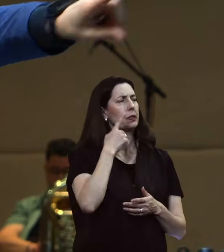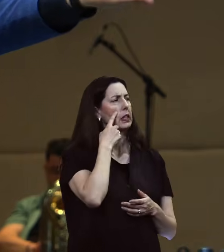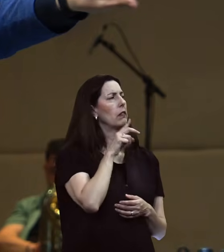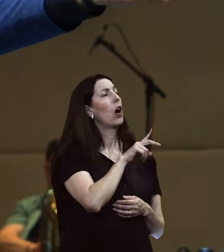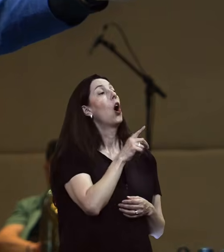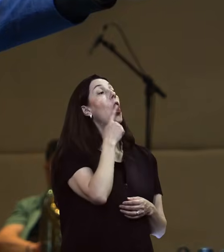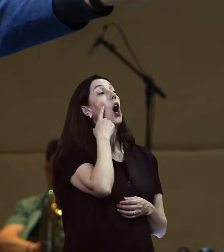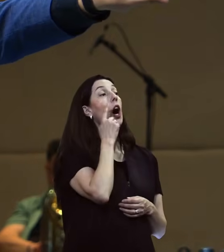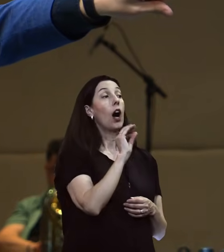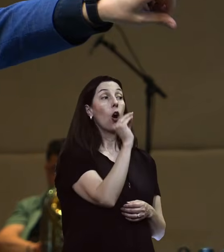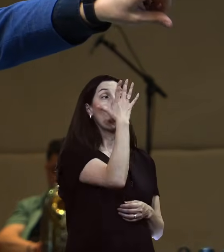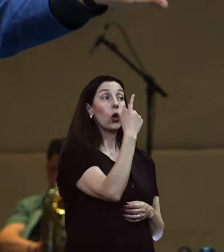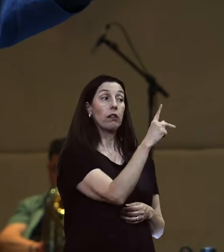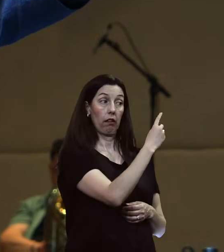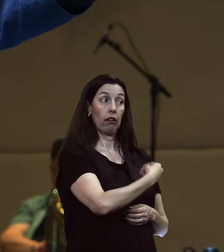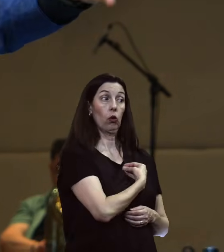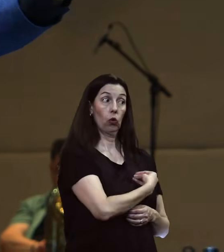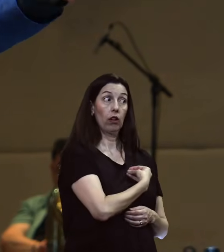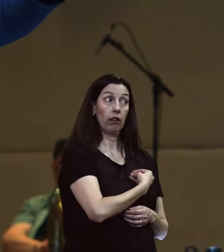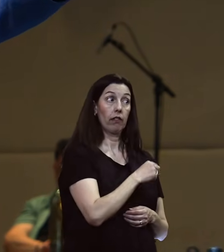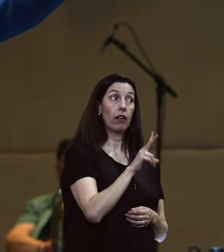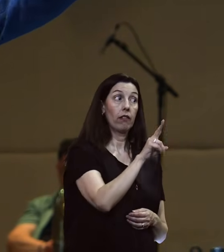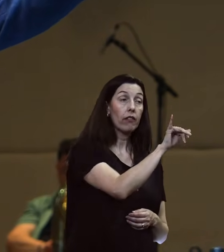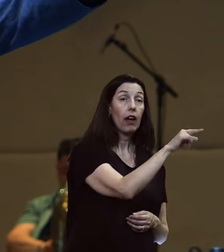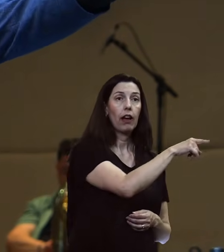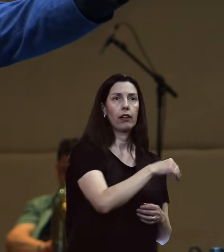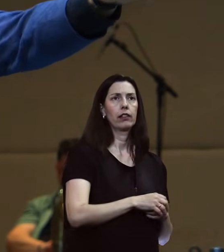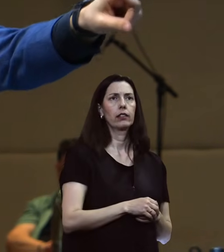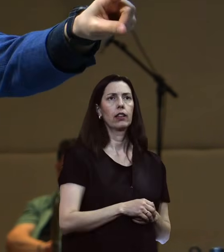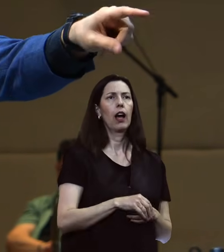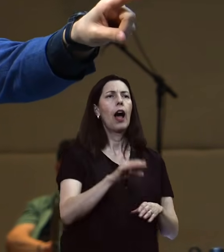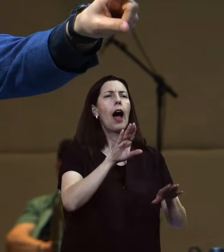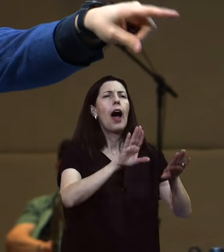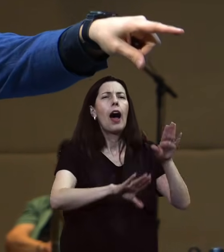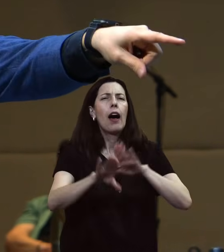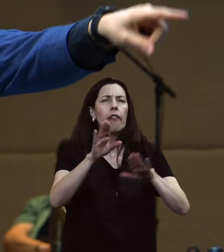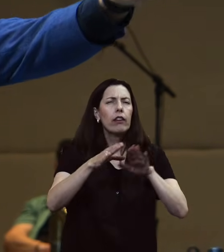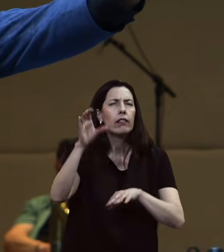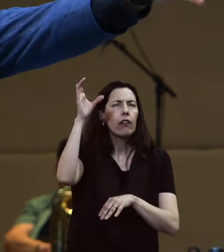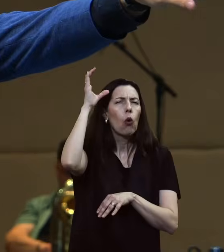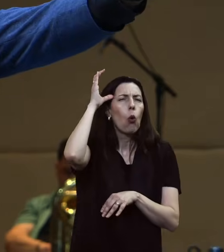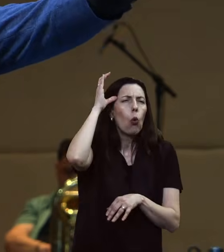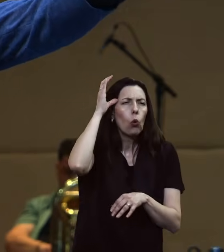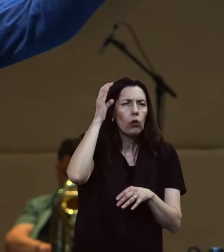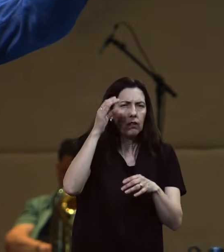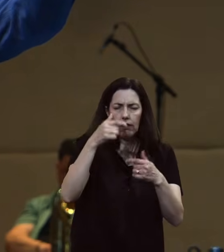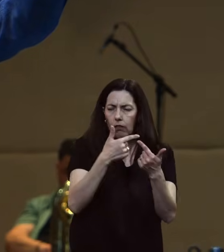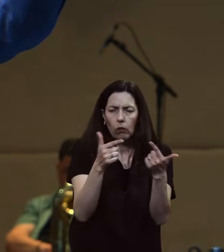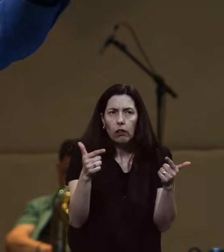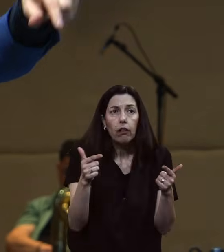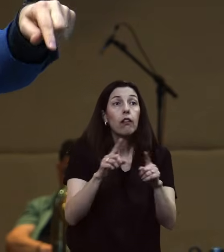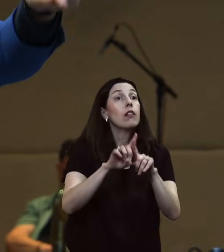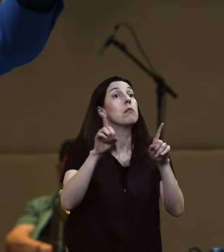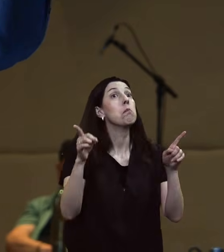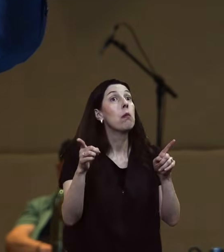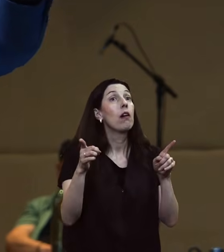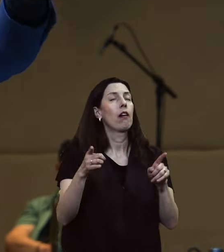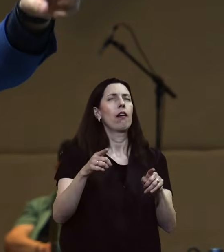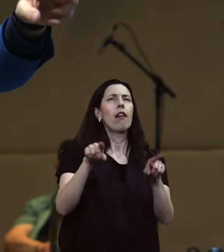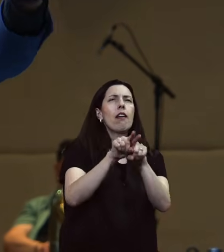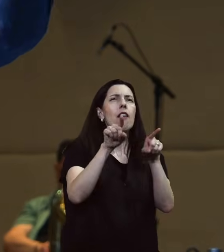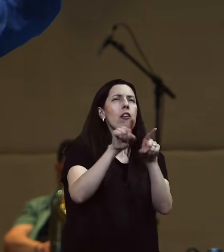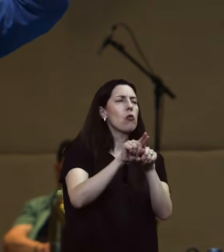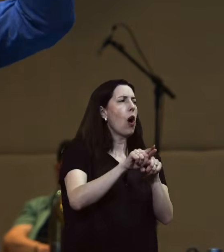vai acontecer isso com você. Às vezes não é nem consciente, mas são sinais que apontam os propósitos